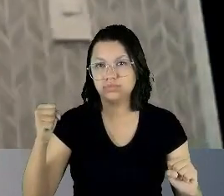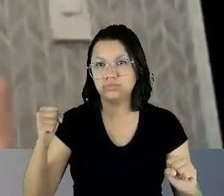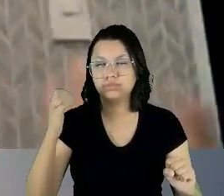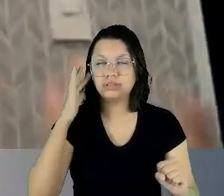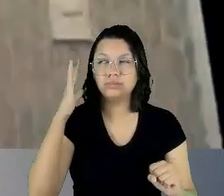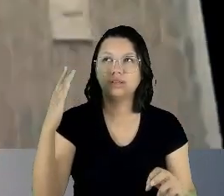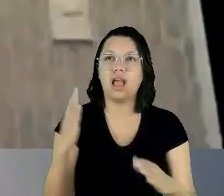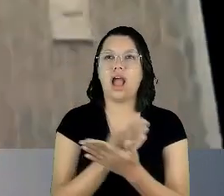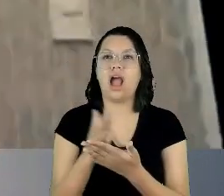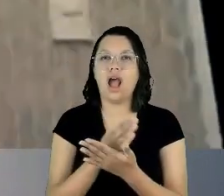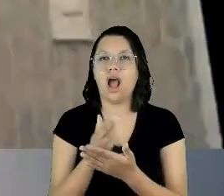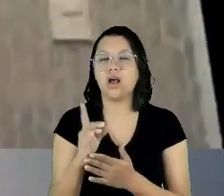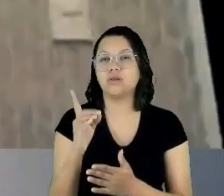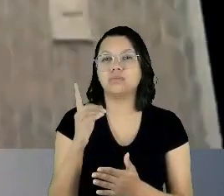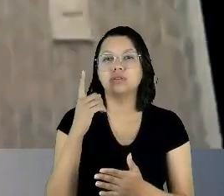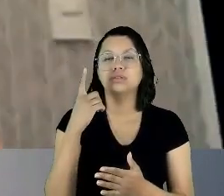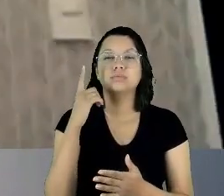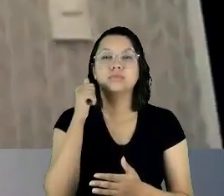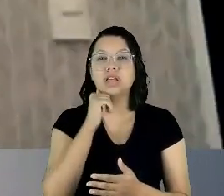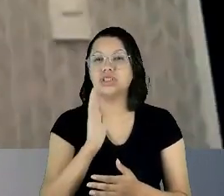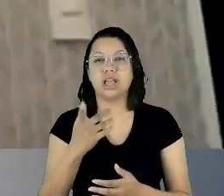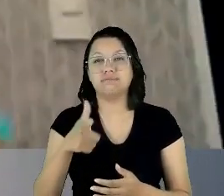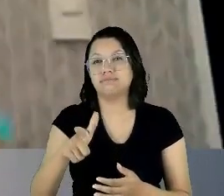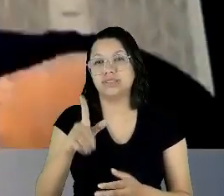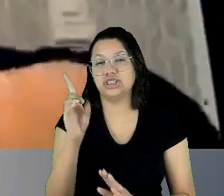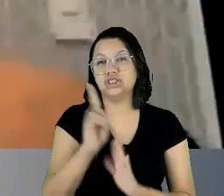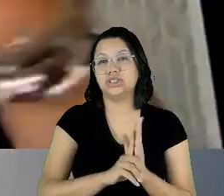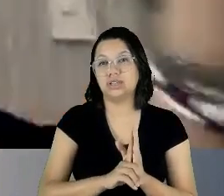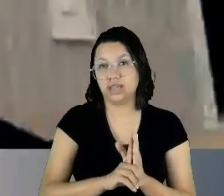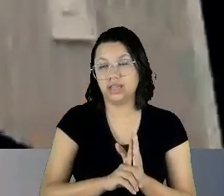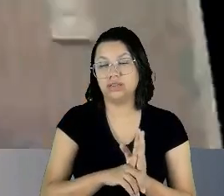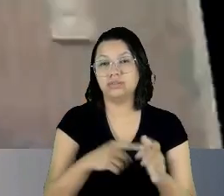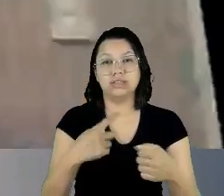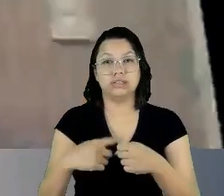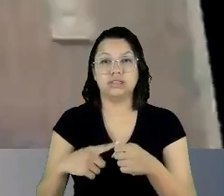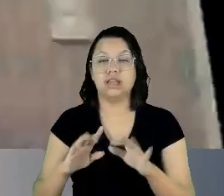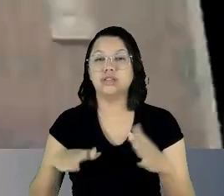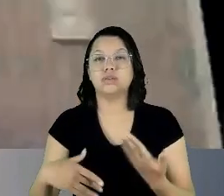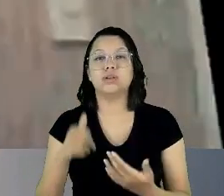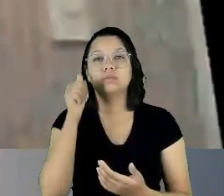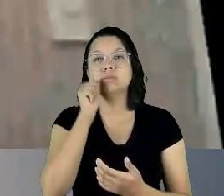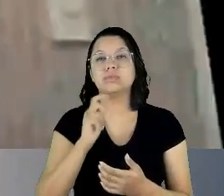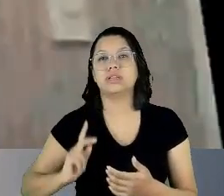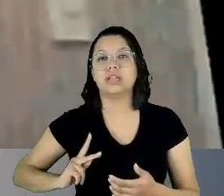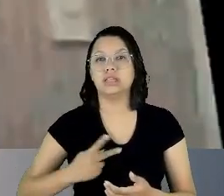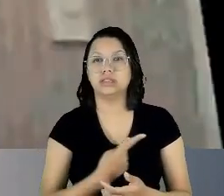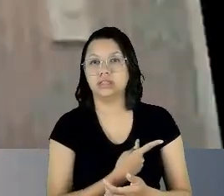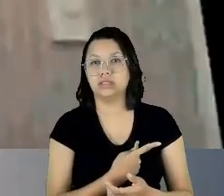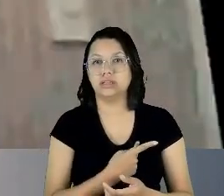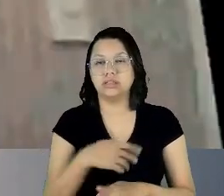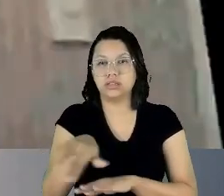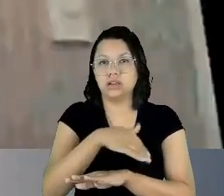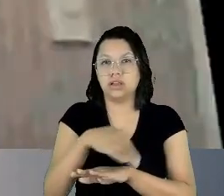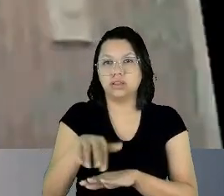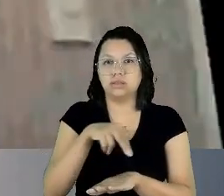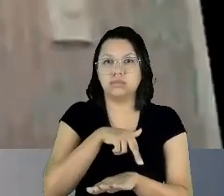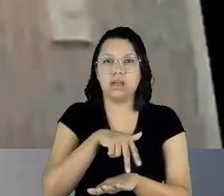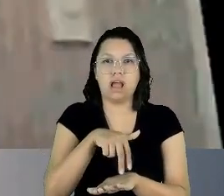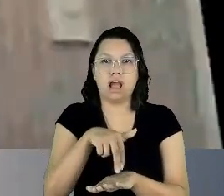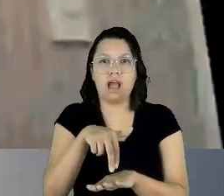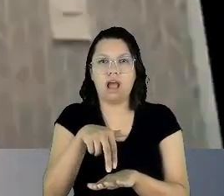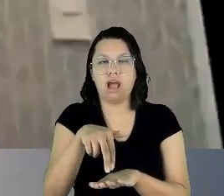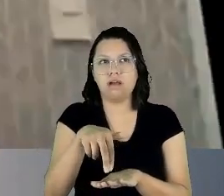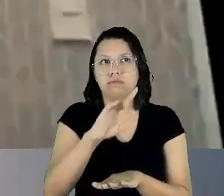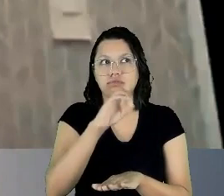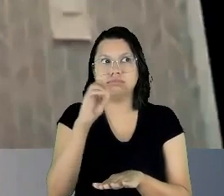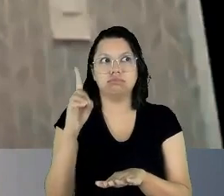Algumas mulheres já não têm esse direito à cidade. Que quando uma mulher trans anda pela rua durante o dia, é espantoso. As pessoas... Eu já ouvi